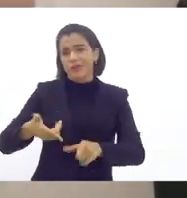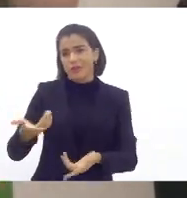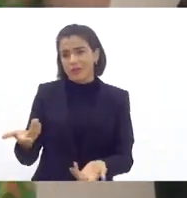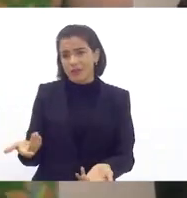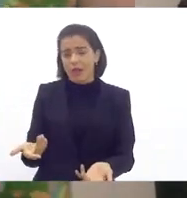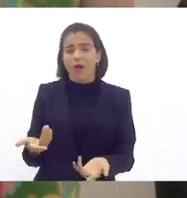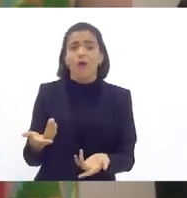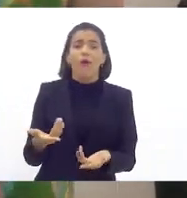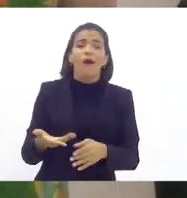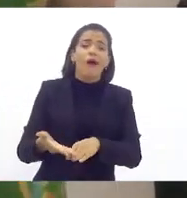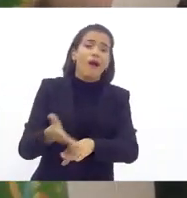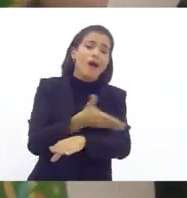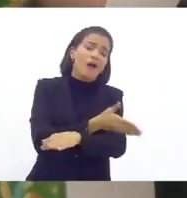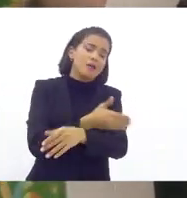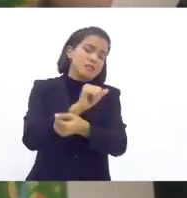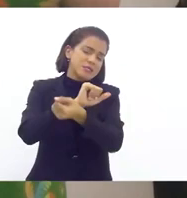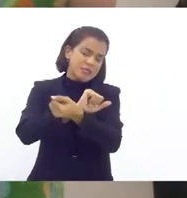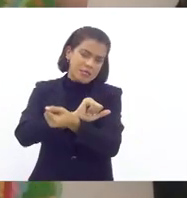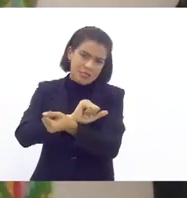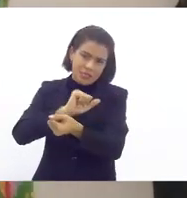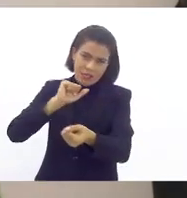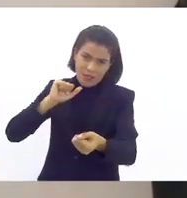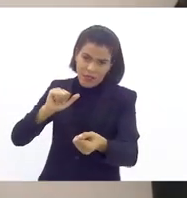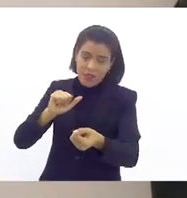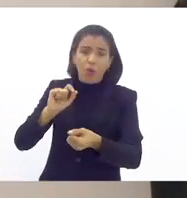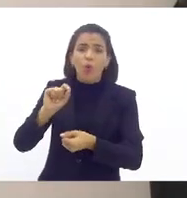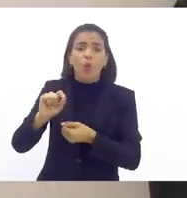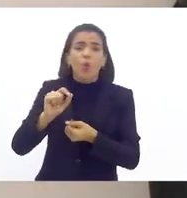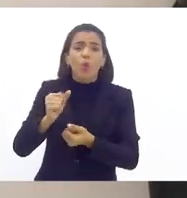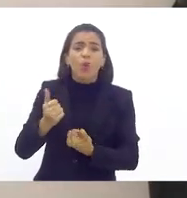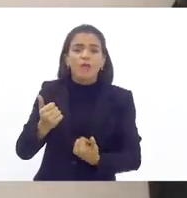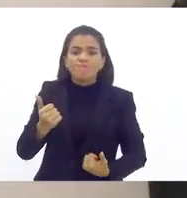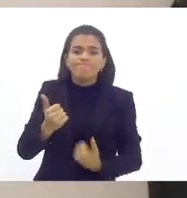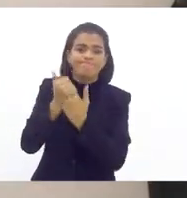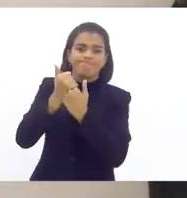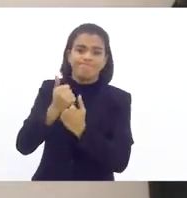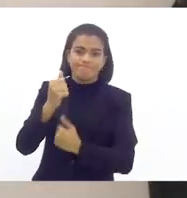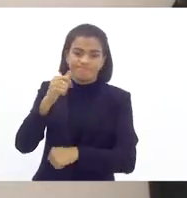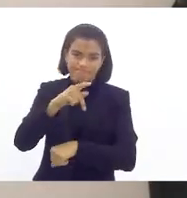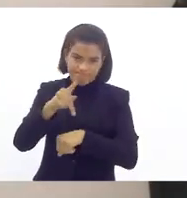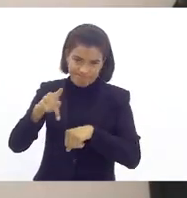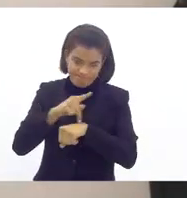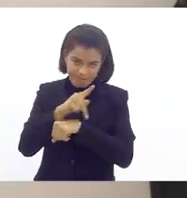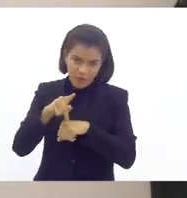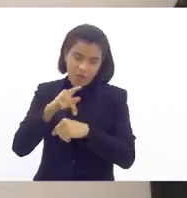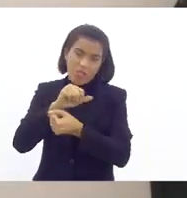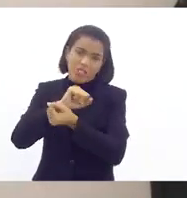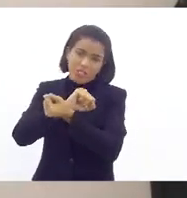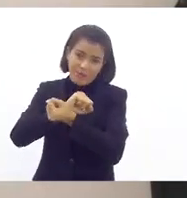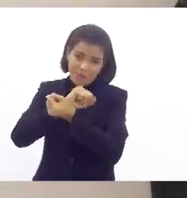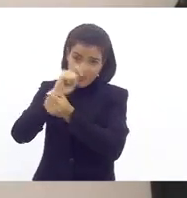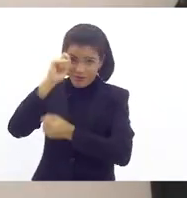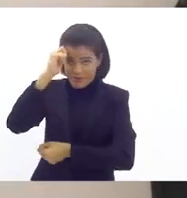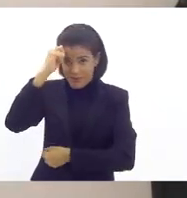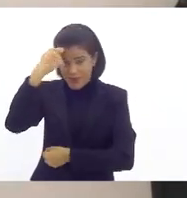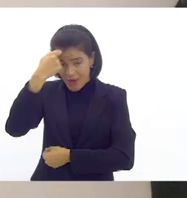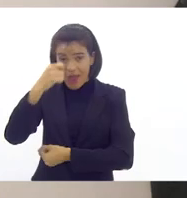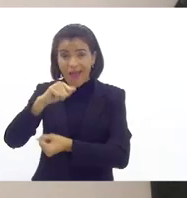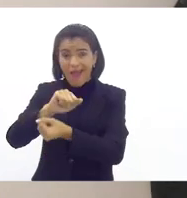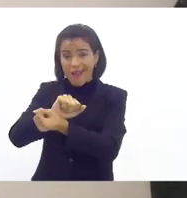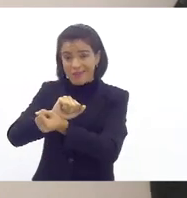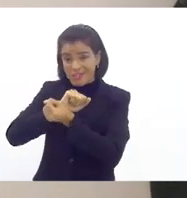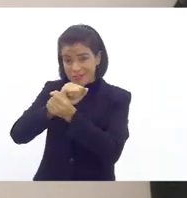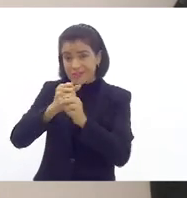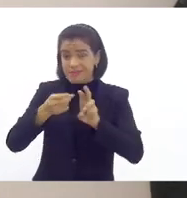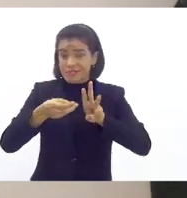diante da abolição, daquilo que sustenta o nosso país, que foi a escravização negra, a escravização